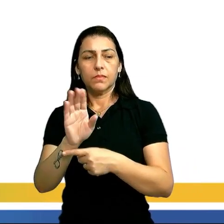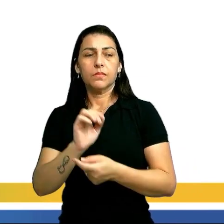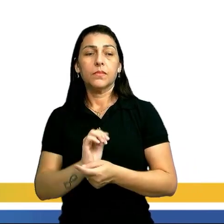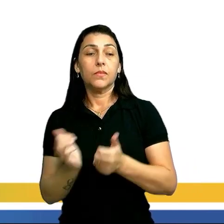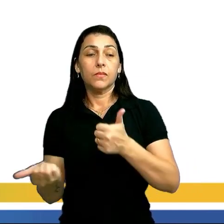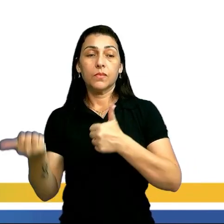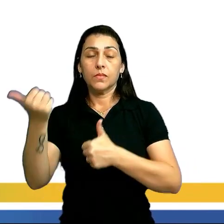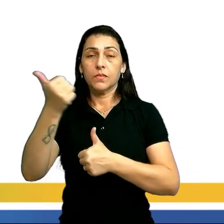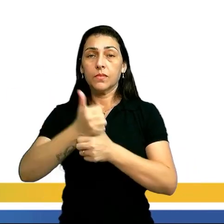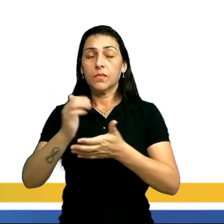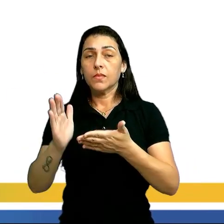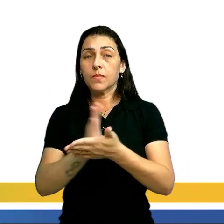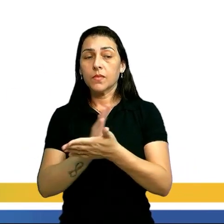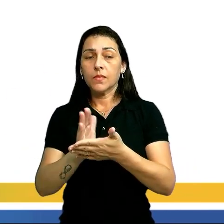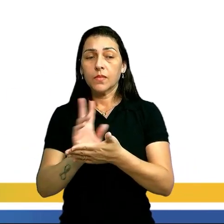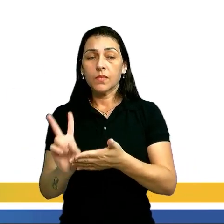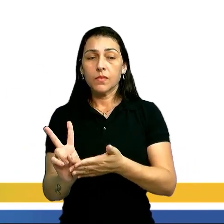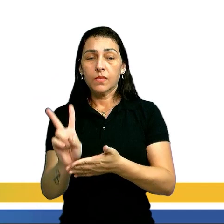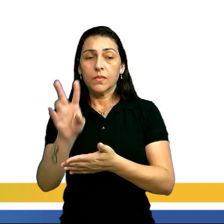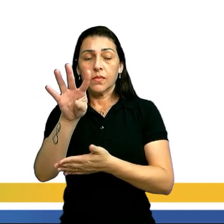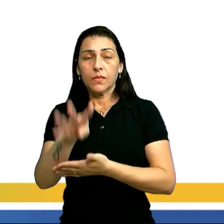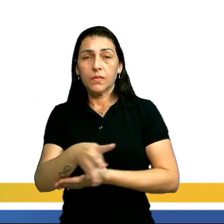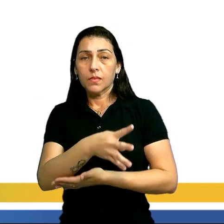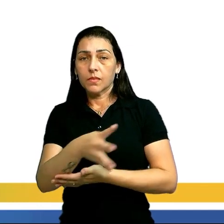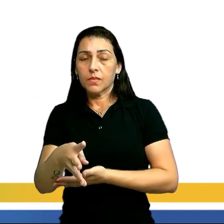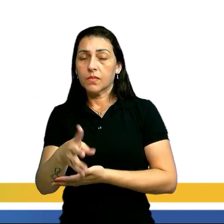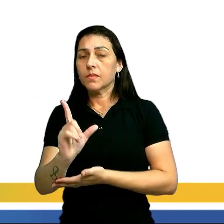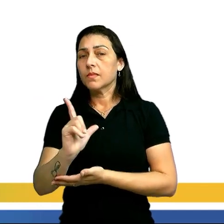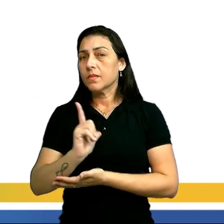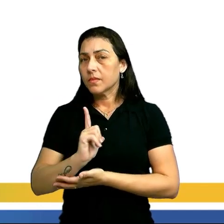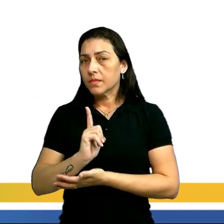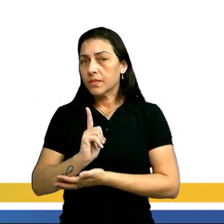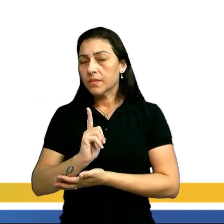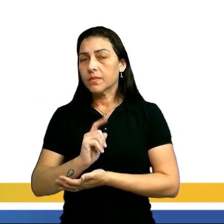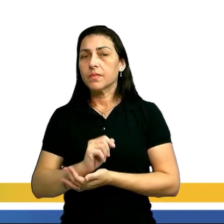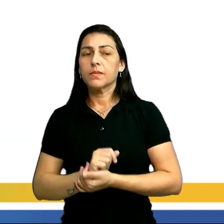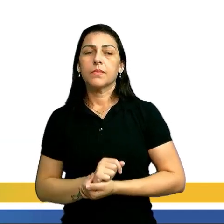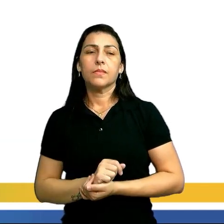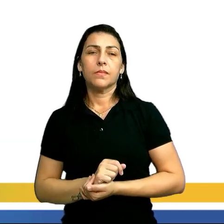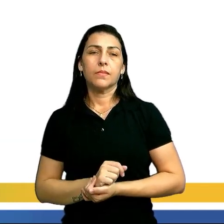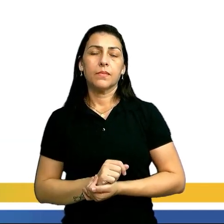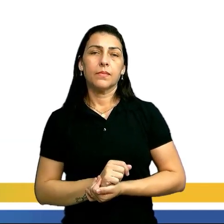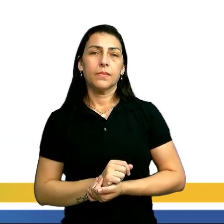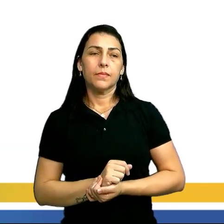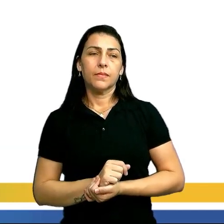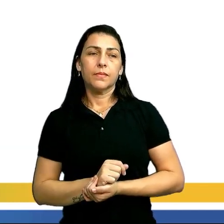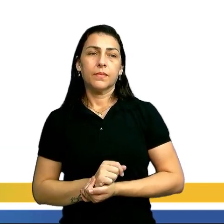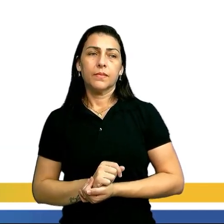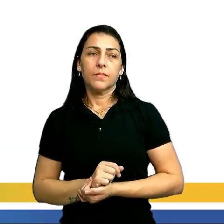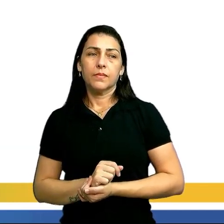b. Substituindo alguns valores da tabela, nós temos,